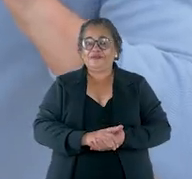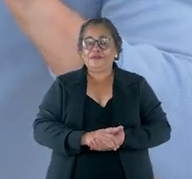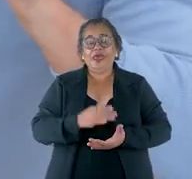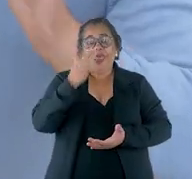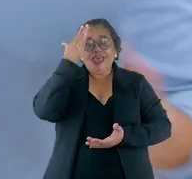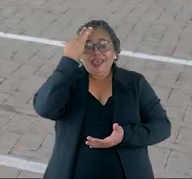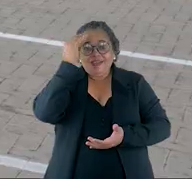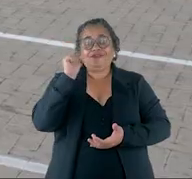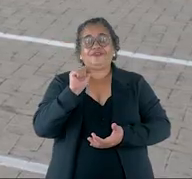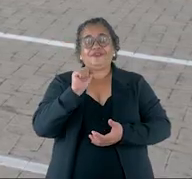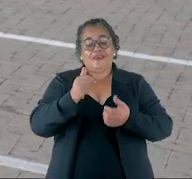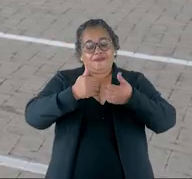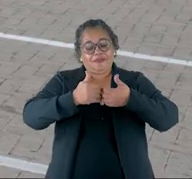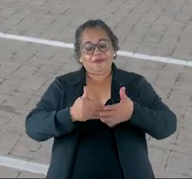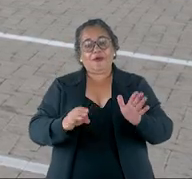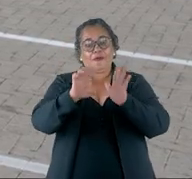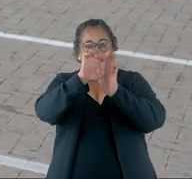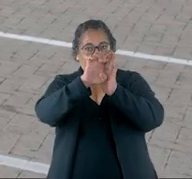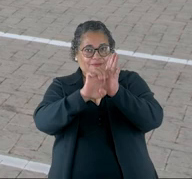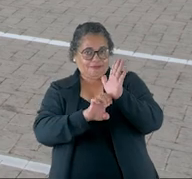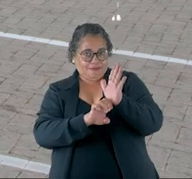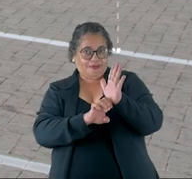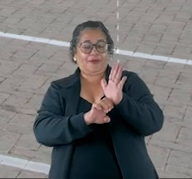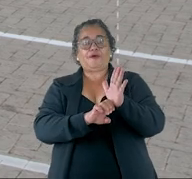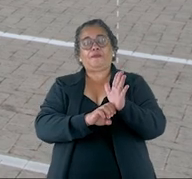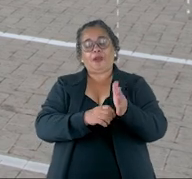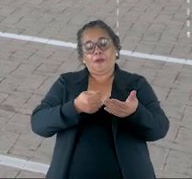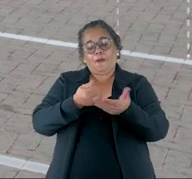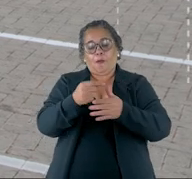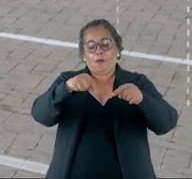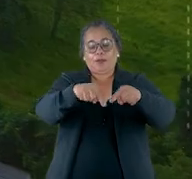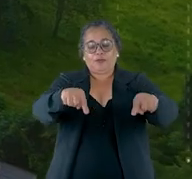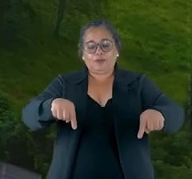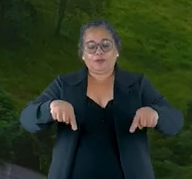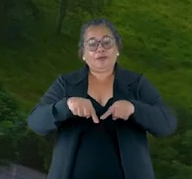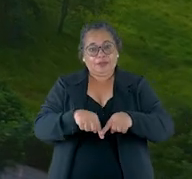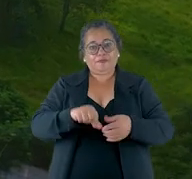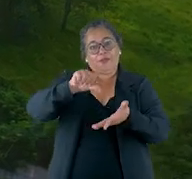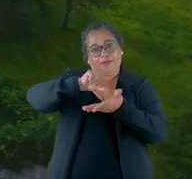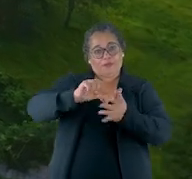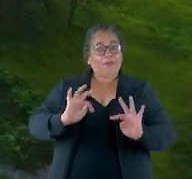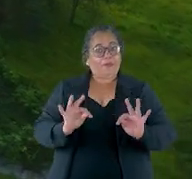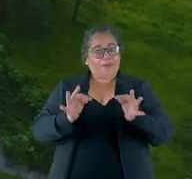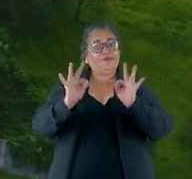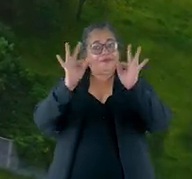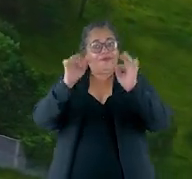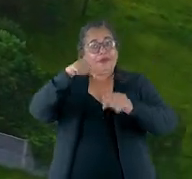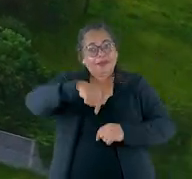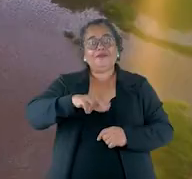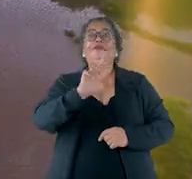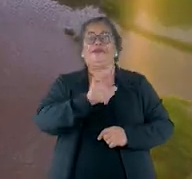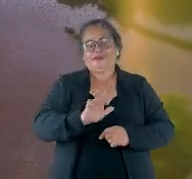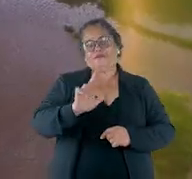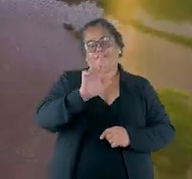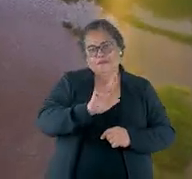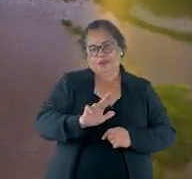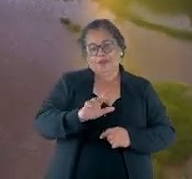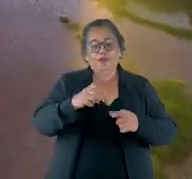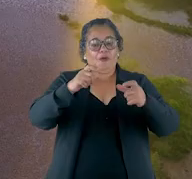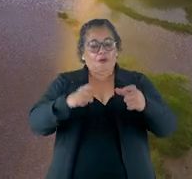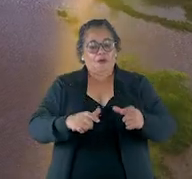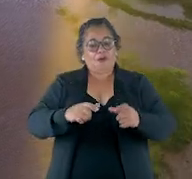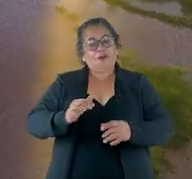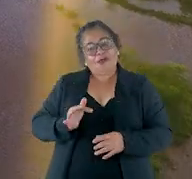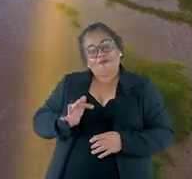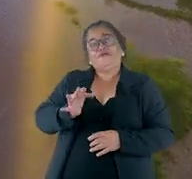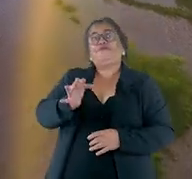seu? O que eu sei é que está aberto o edital para compra dos lotes do Polo Tecnológico de Uberlândia, um lugar